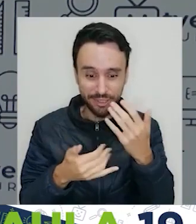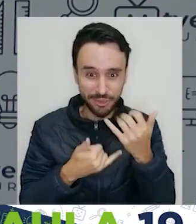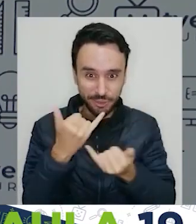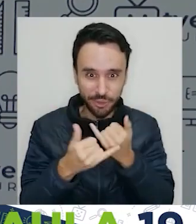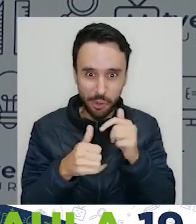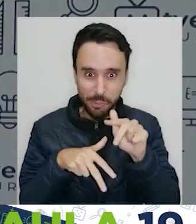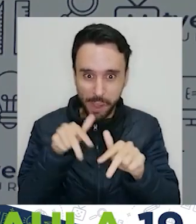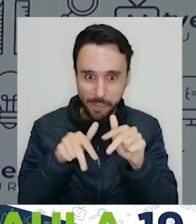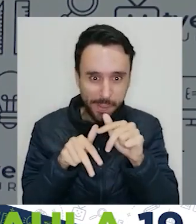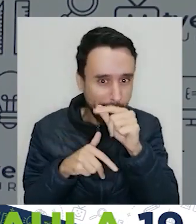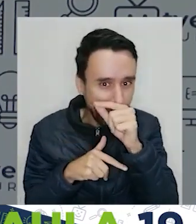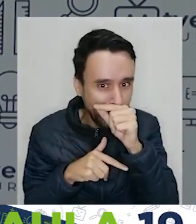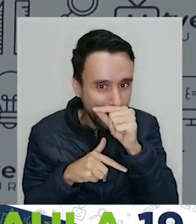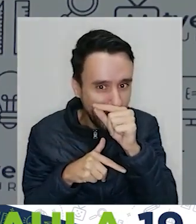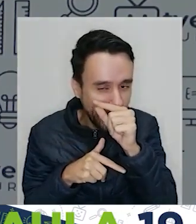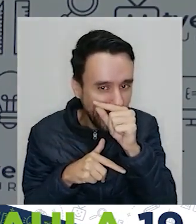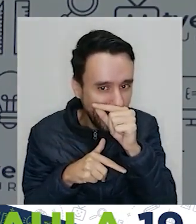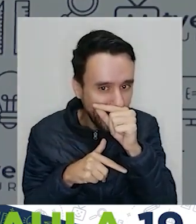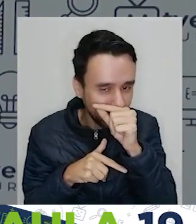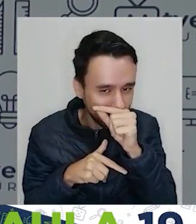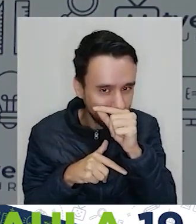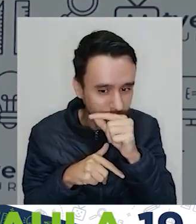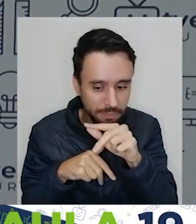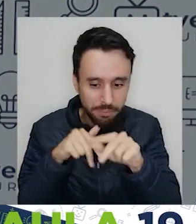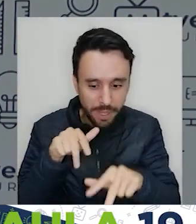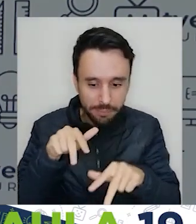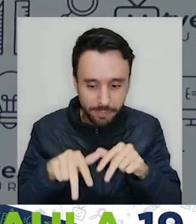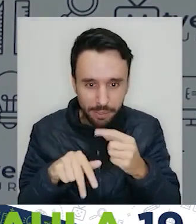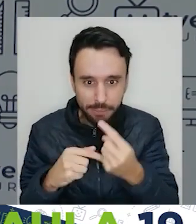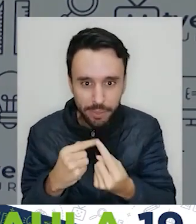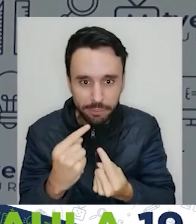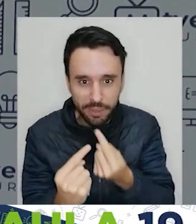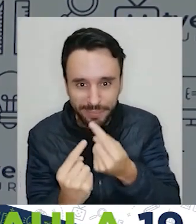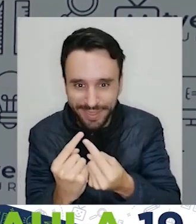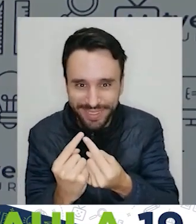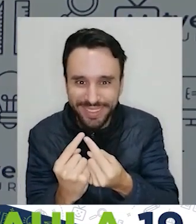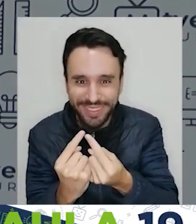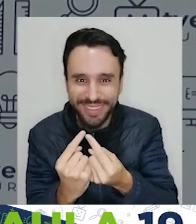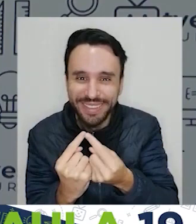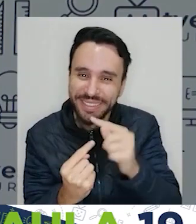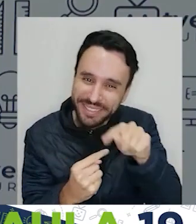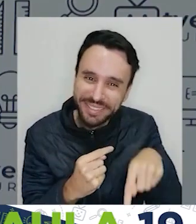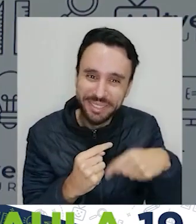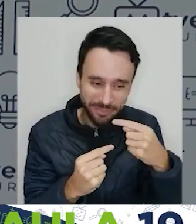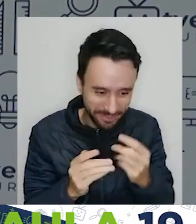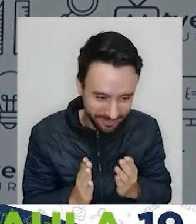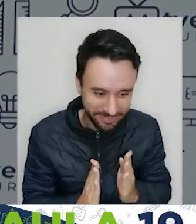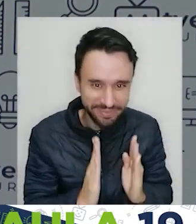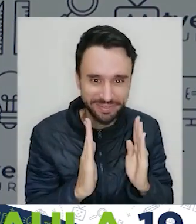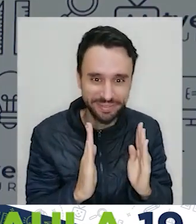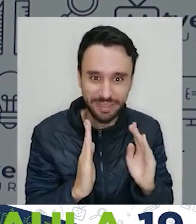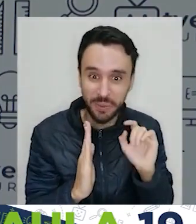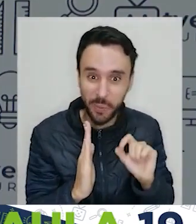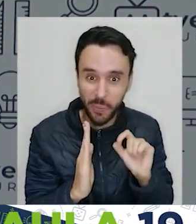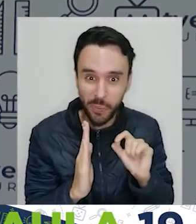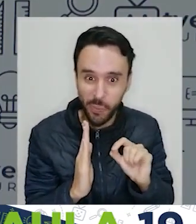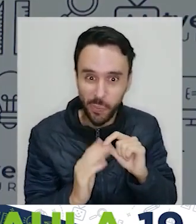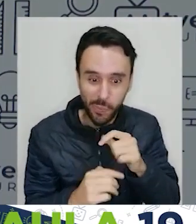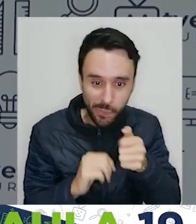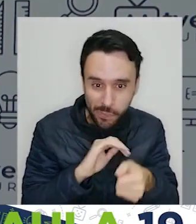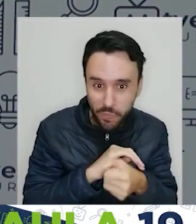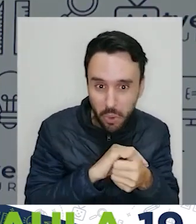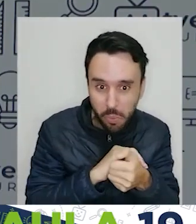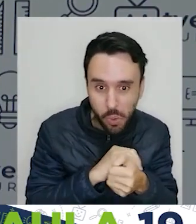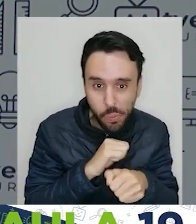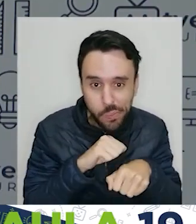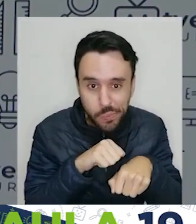Da pegada do passarinho que andava de um em um. Da pegada de quem? Da